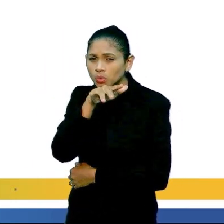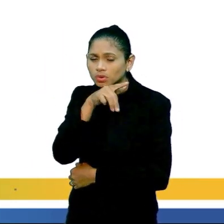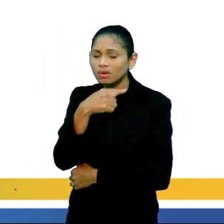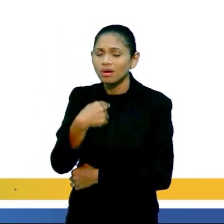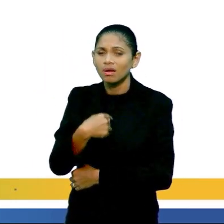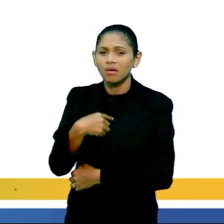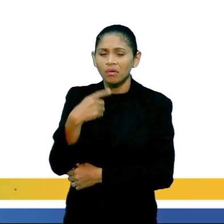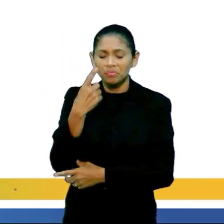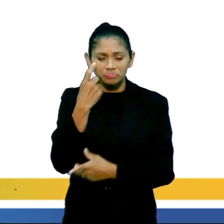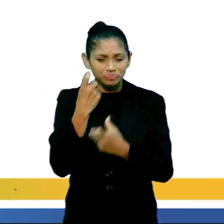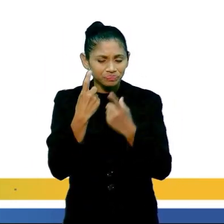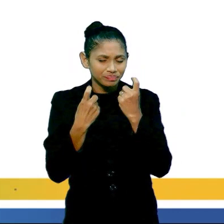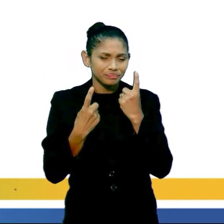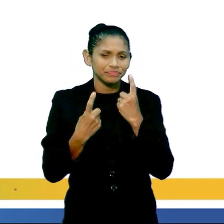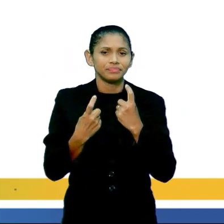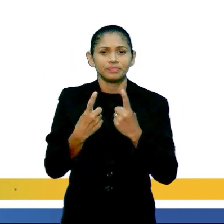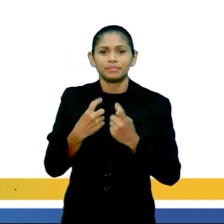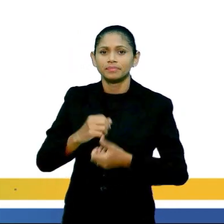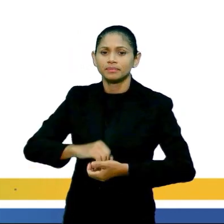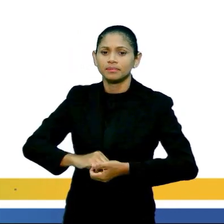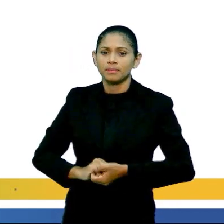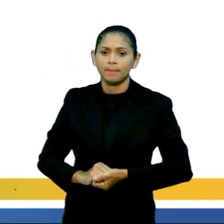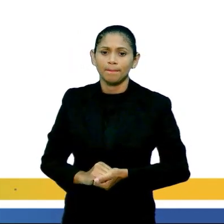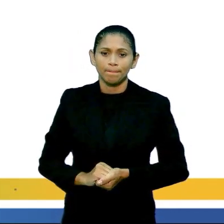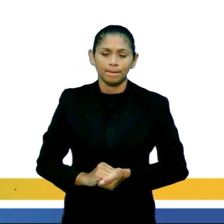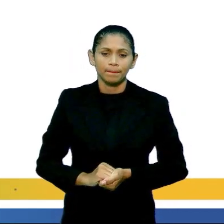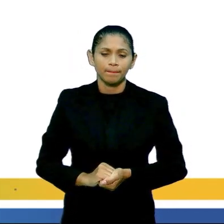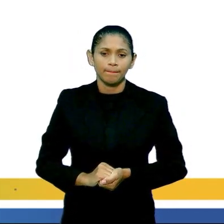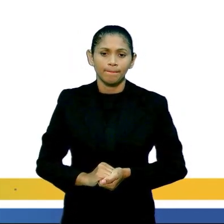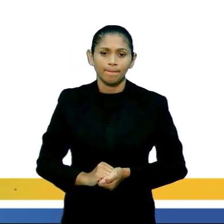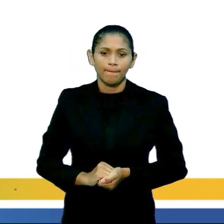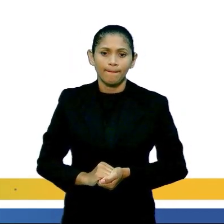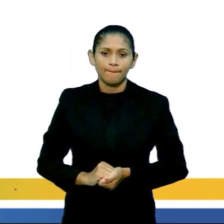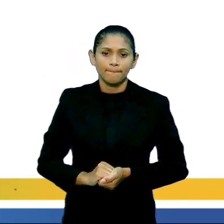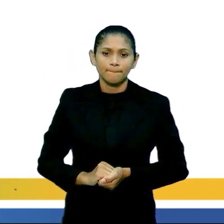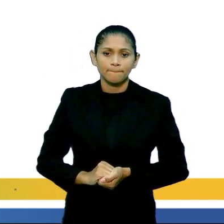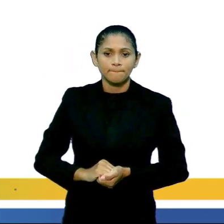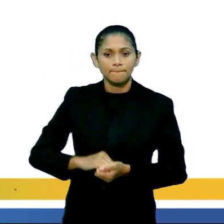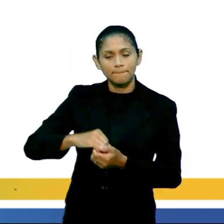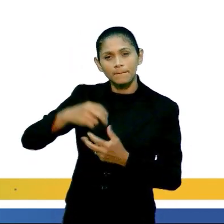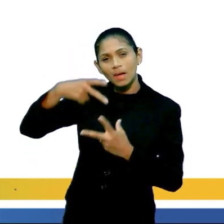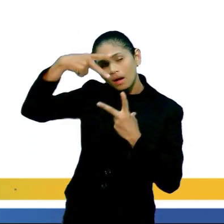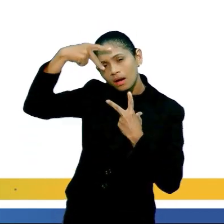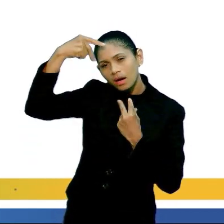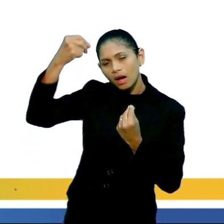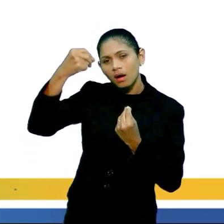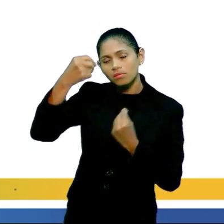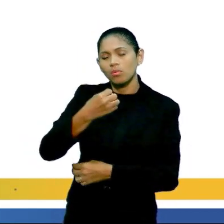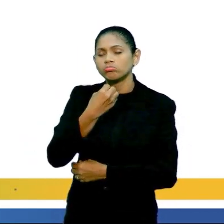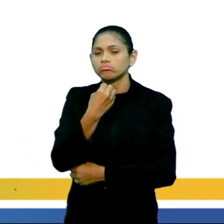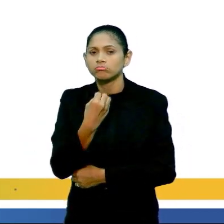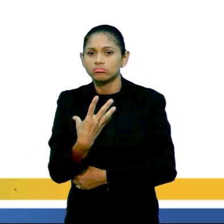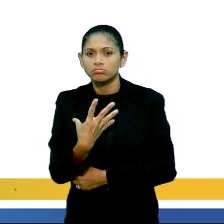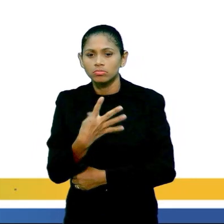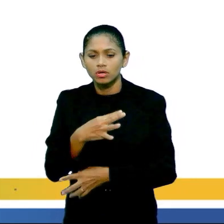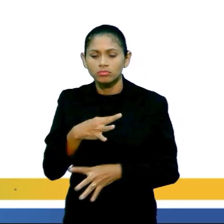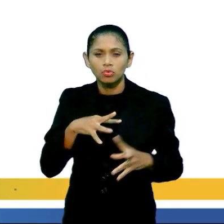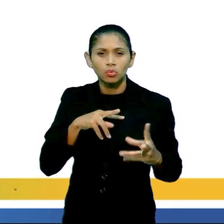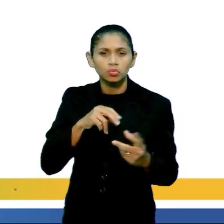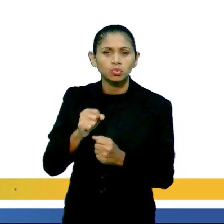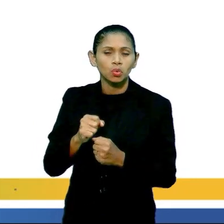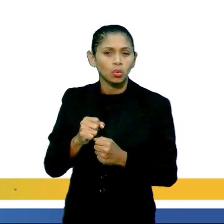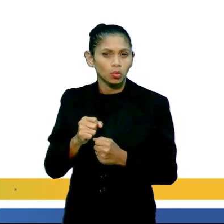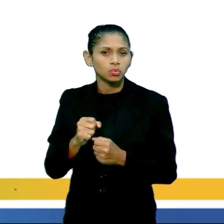Cabra, pelo mais perigoso caminho eu ando. Cabra, eu me dou bem com todos os